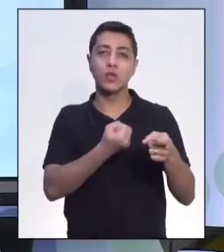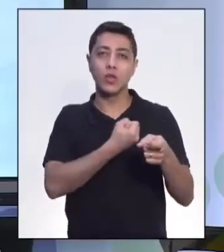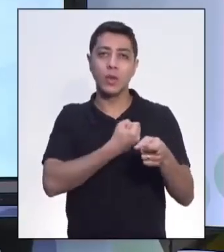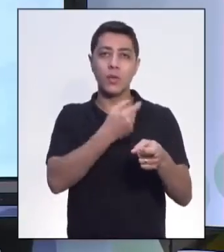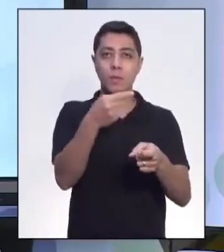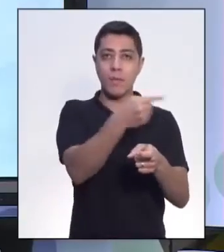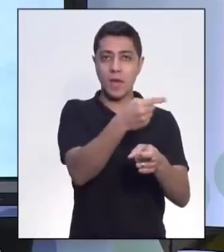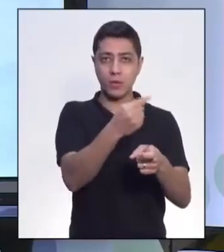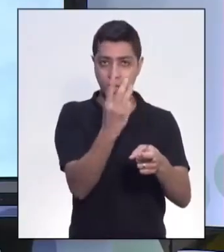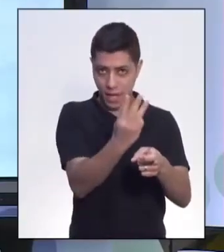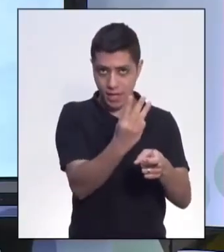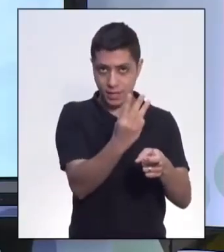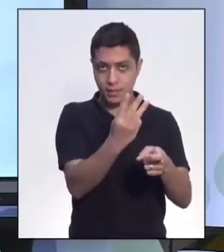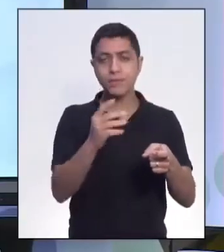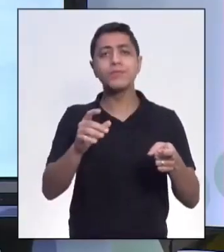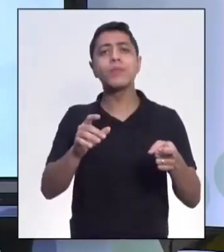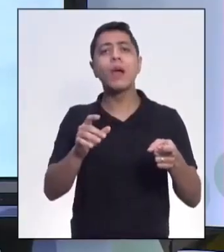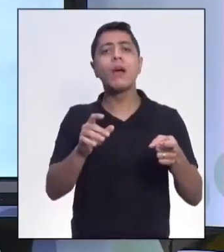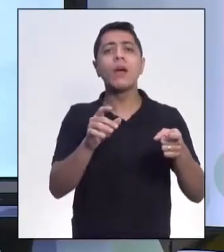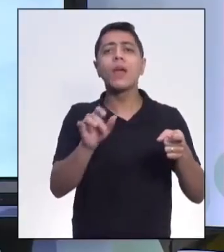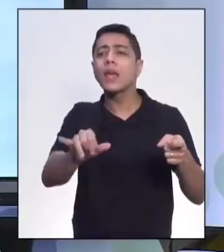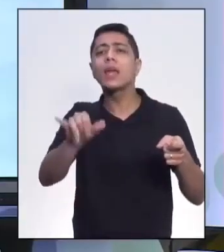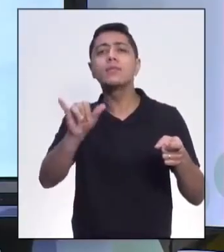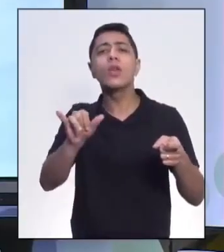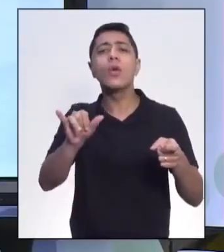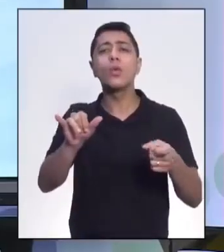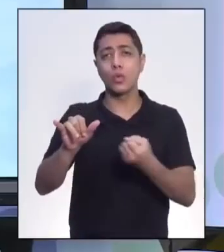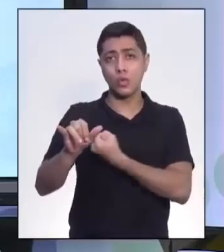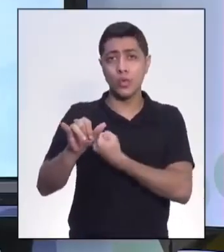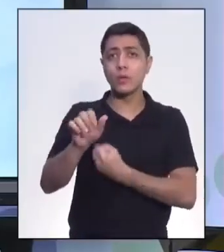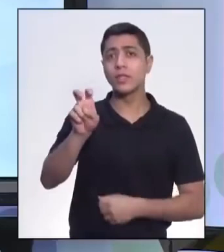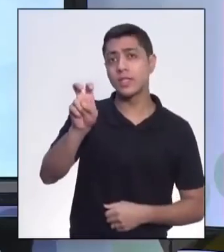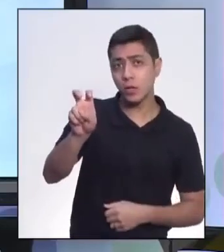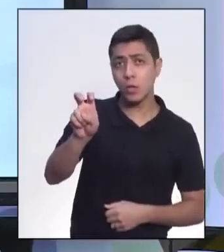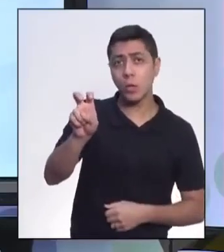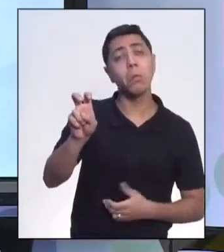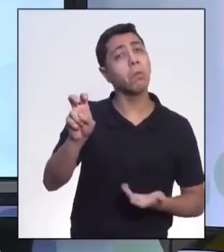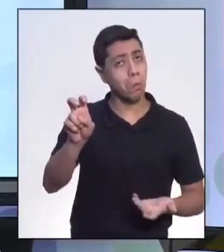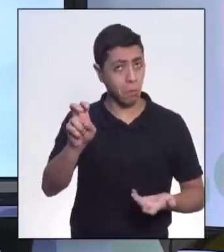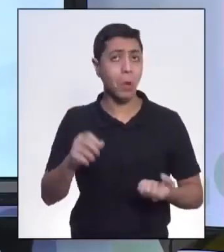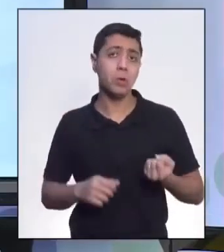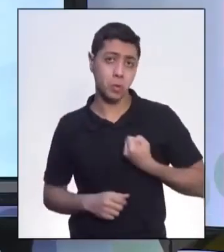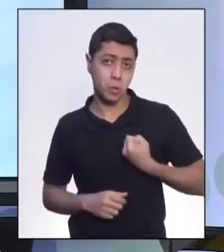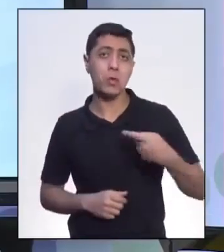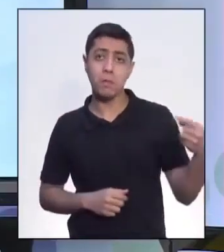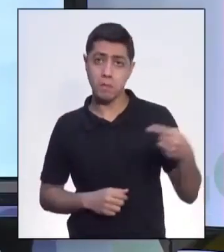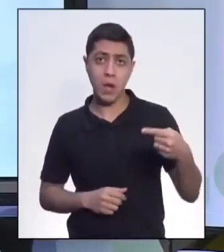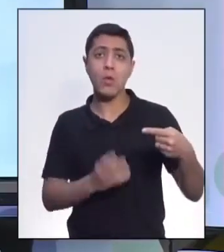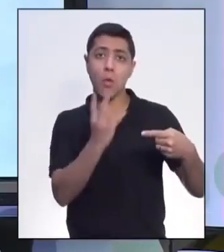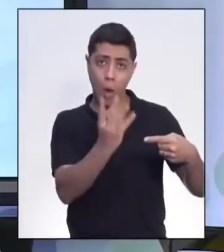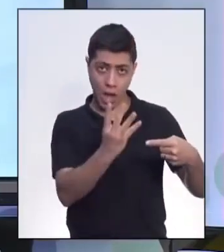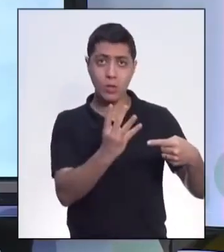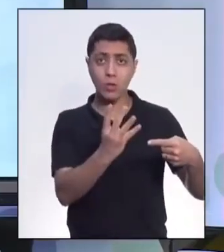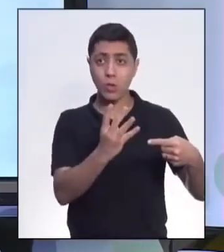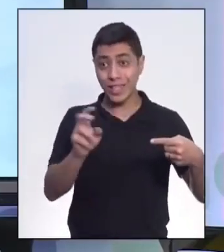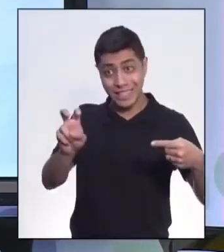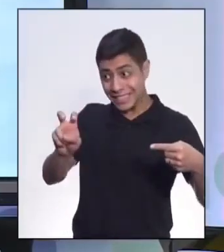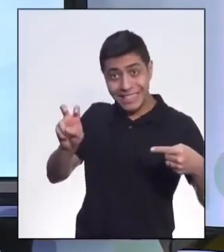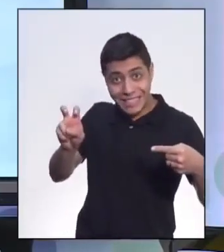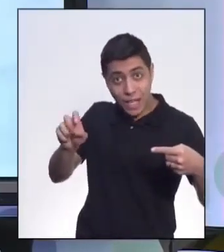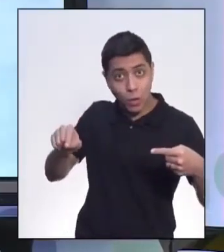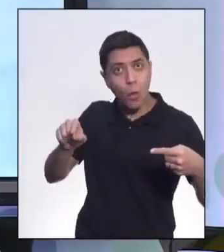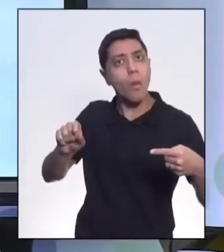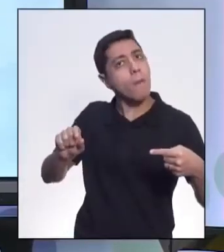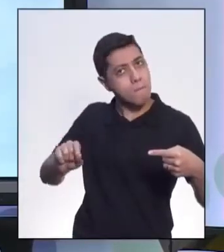é um número maior ou igual a menos 4? Sim, 5 é maior, ou é bem maior que menos 4. Se eu pegar aqui o meu x valendo